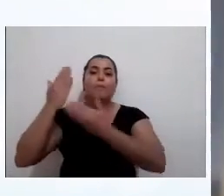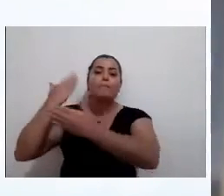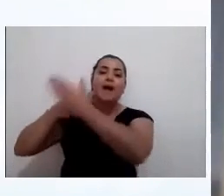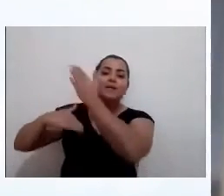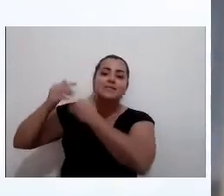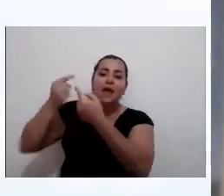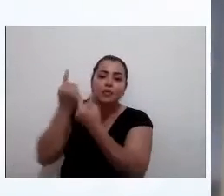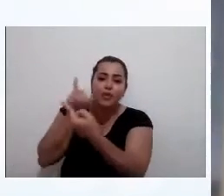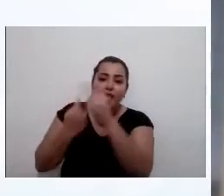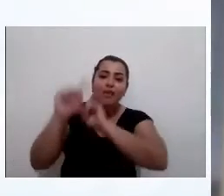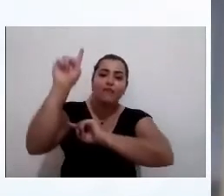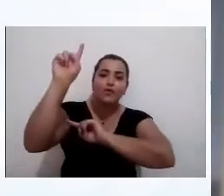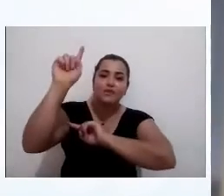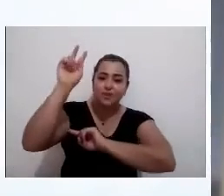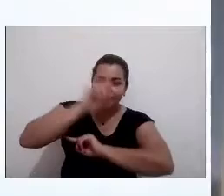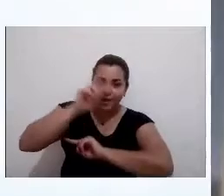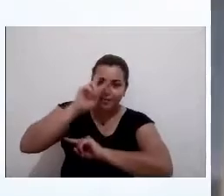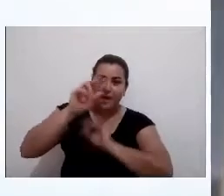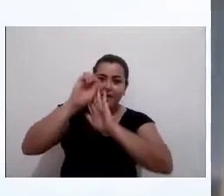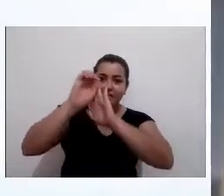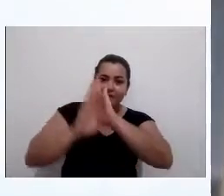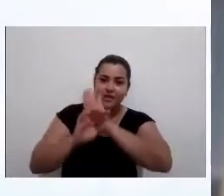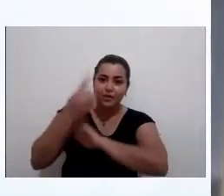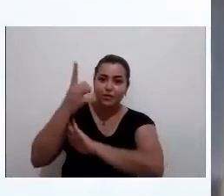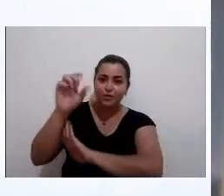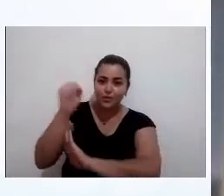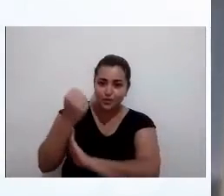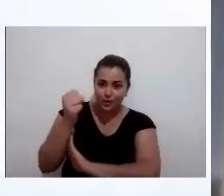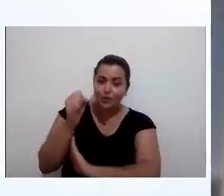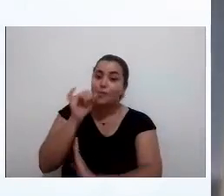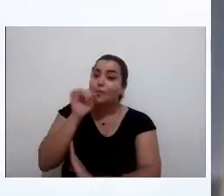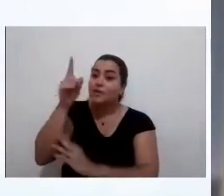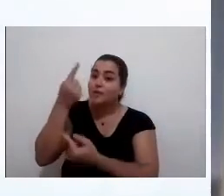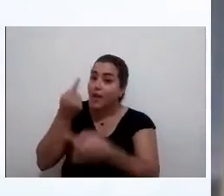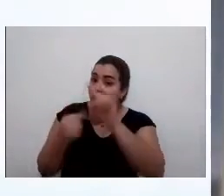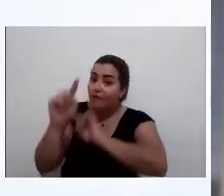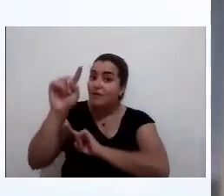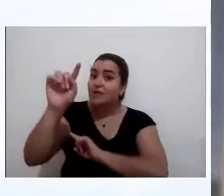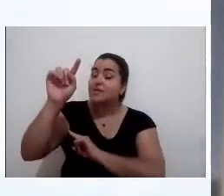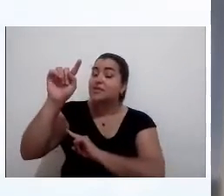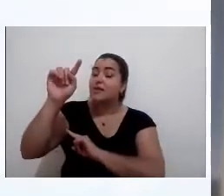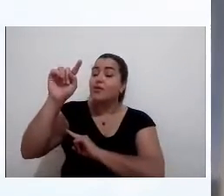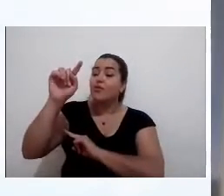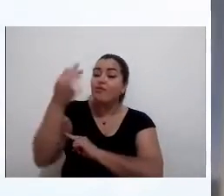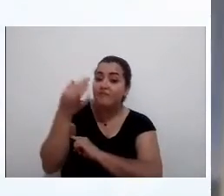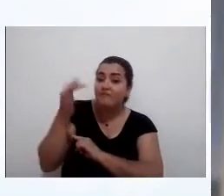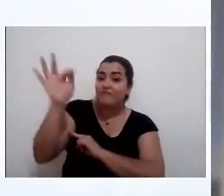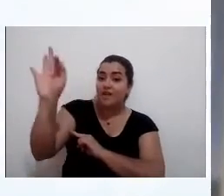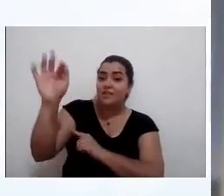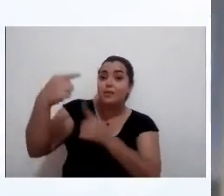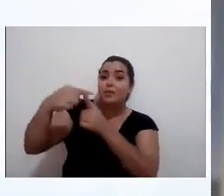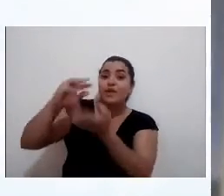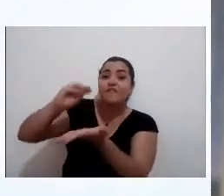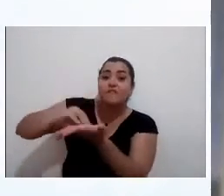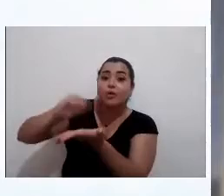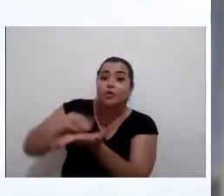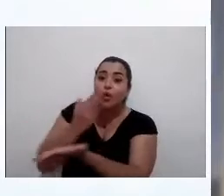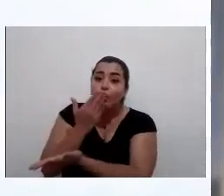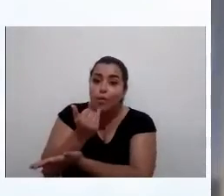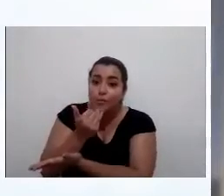deram, né, no século XVIII. Como é que foi a Revolução Francesa, quando faltou definitivamente a comida na mesa das